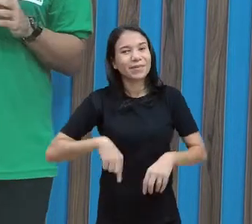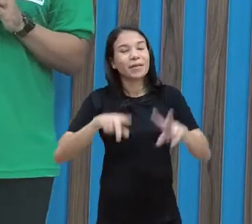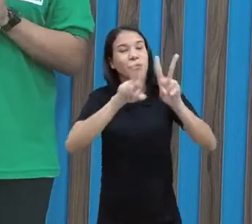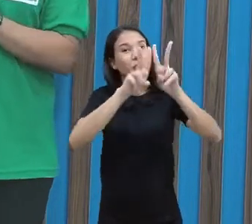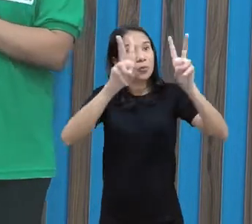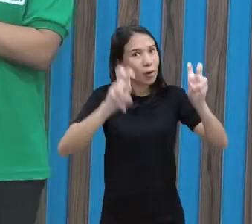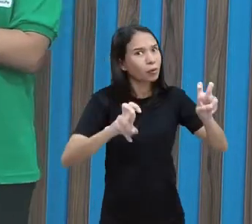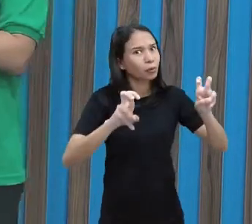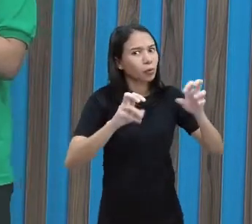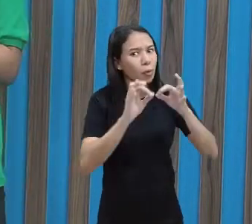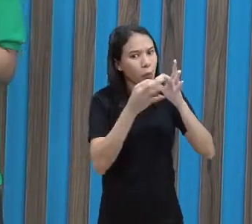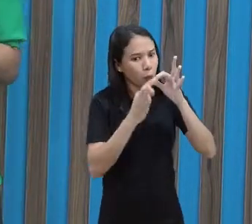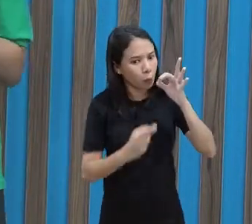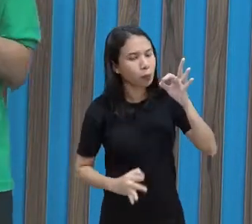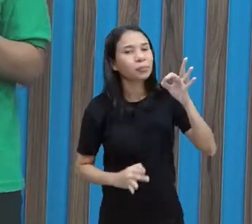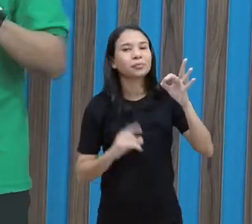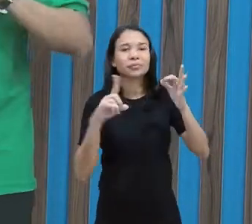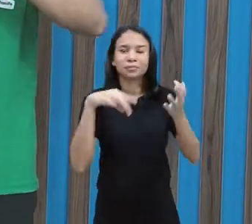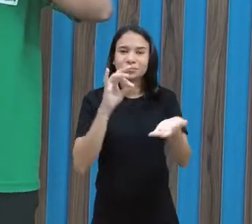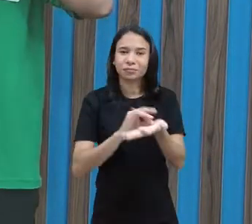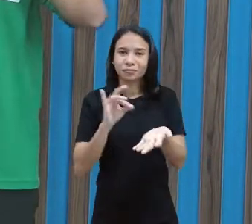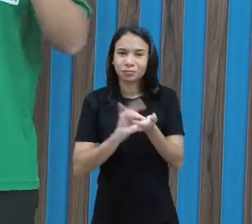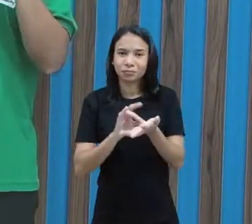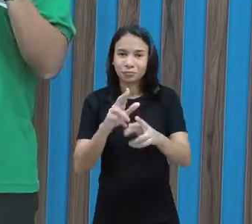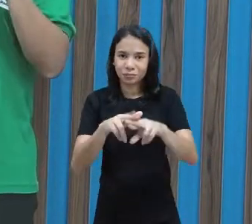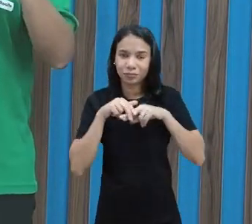ele vai render muito, tá, pessoal? Vai. Então vejam,